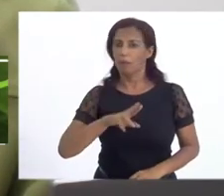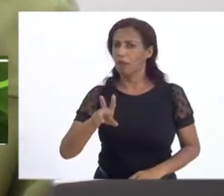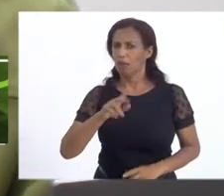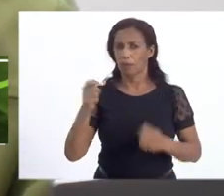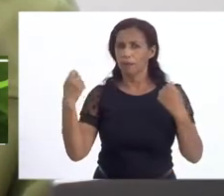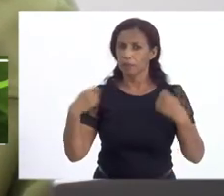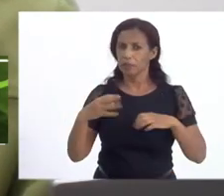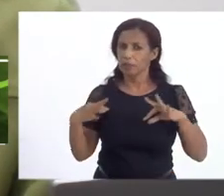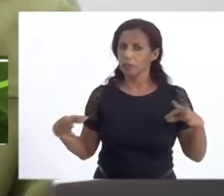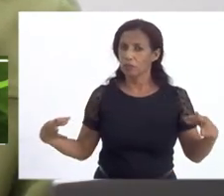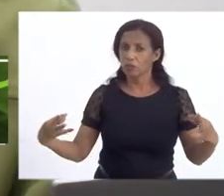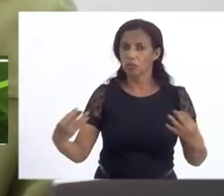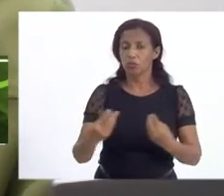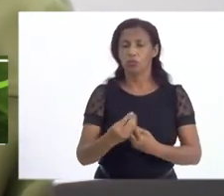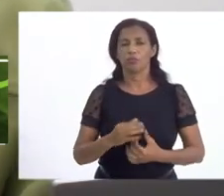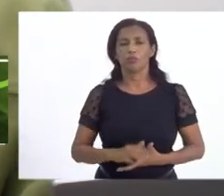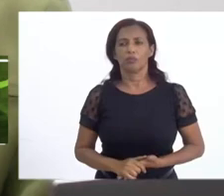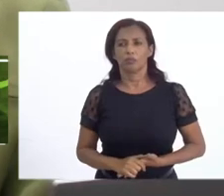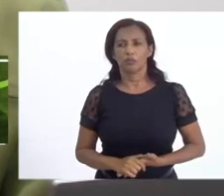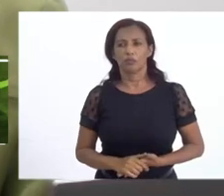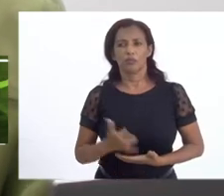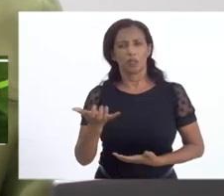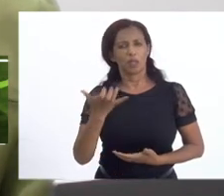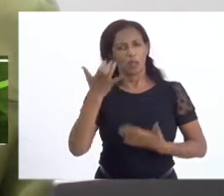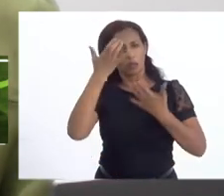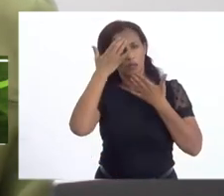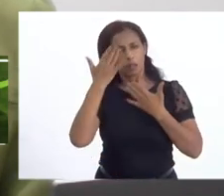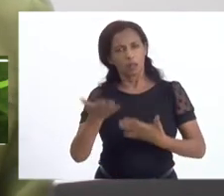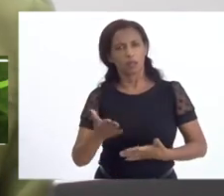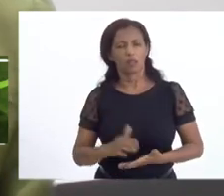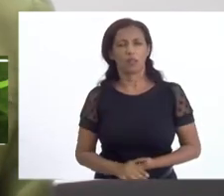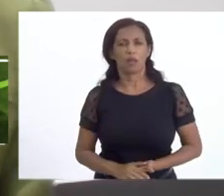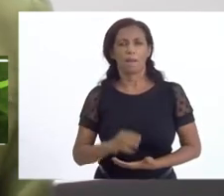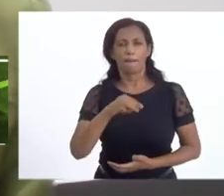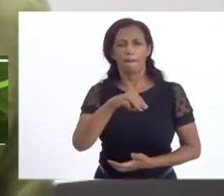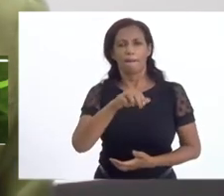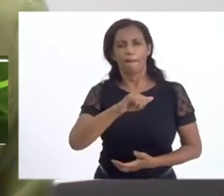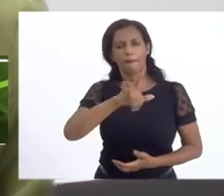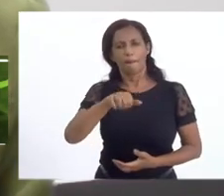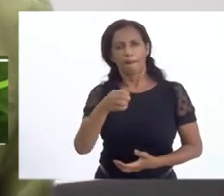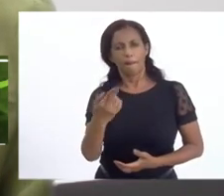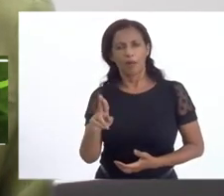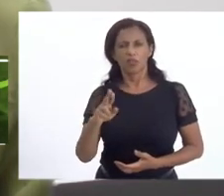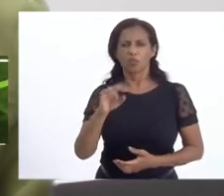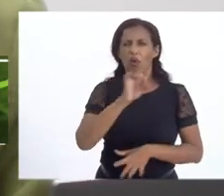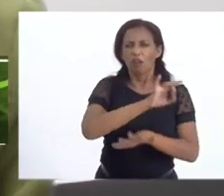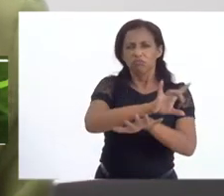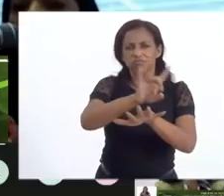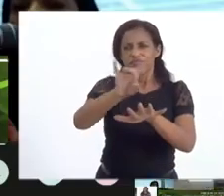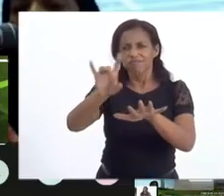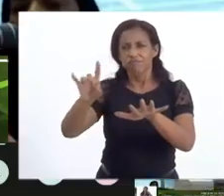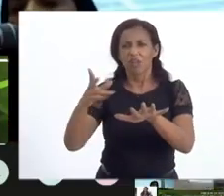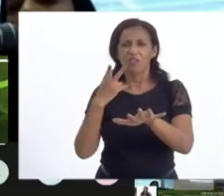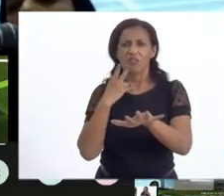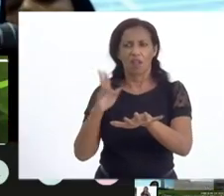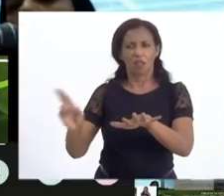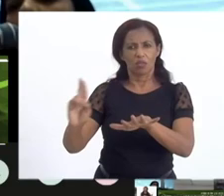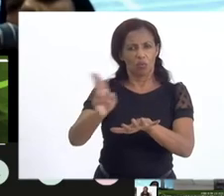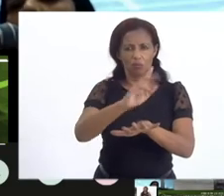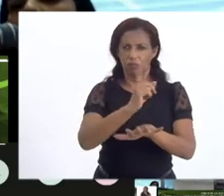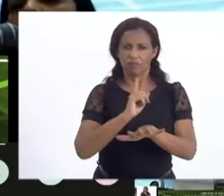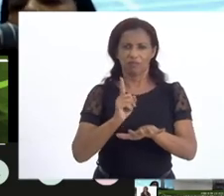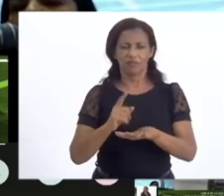precisamos debater e tratar de todos. Quero agradecer ao Major Peixoto, ao Navega, eu não vou nominar um por